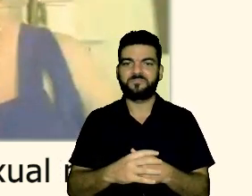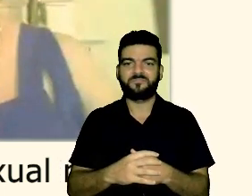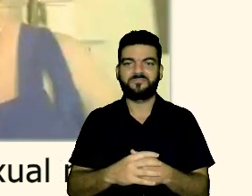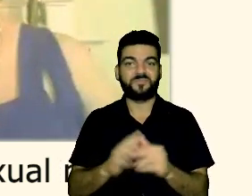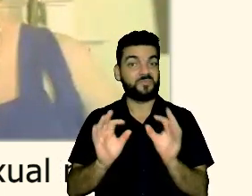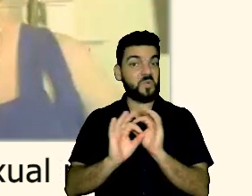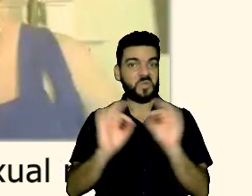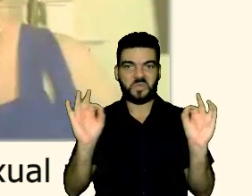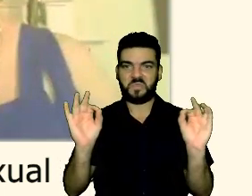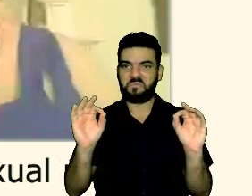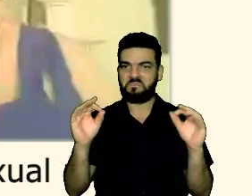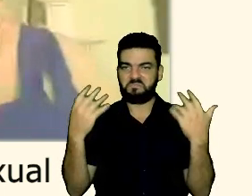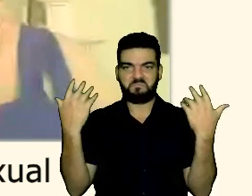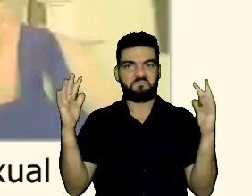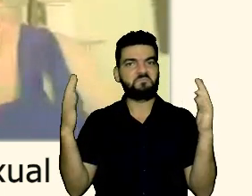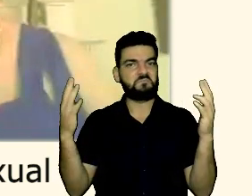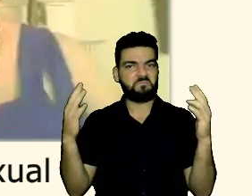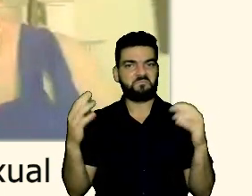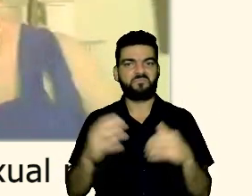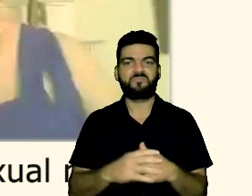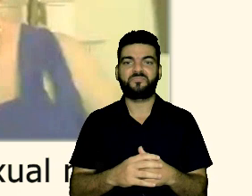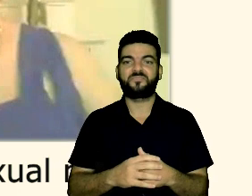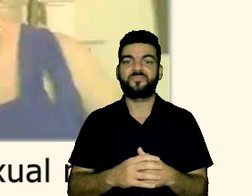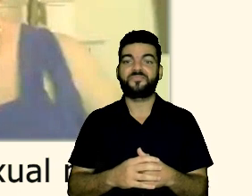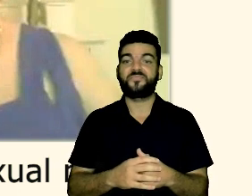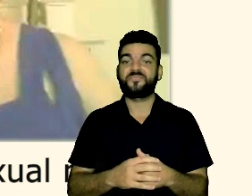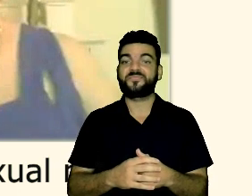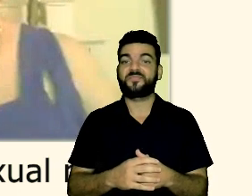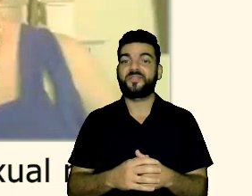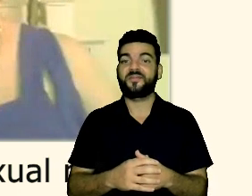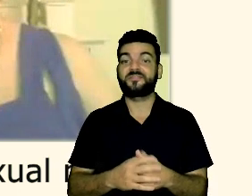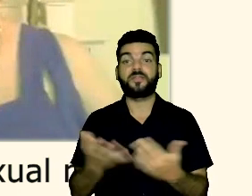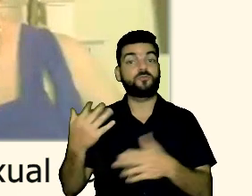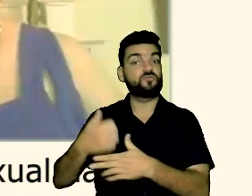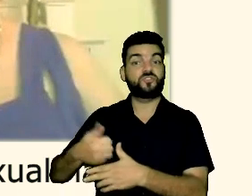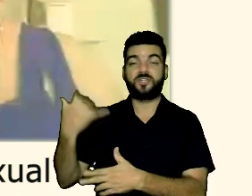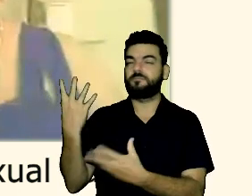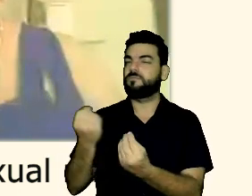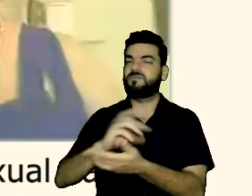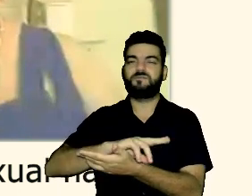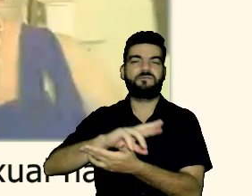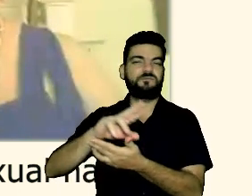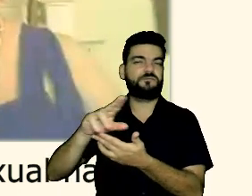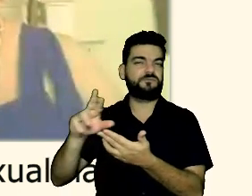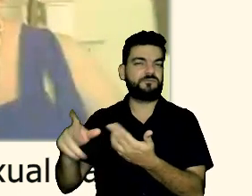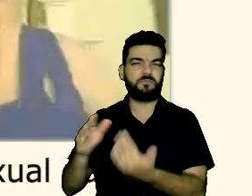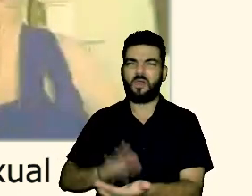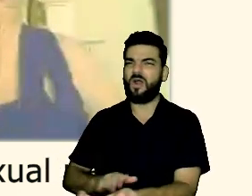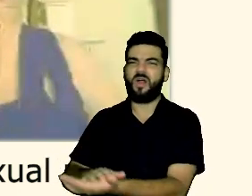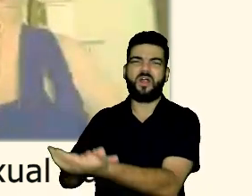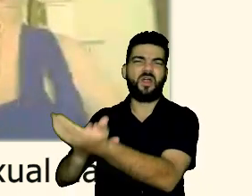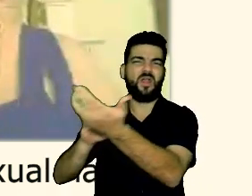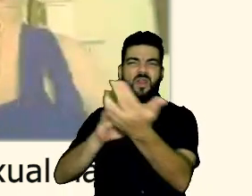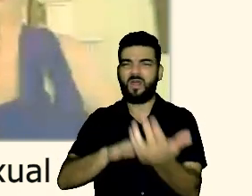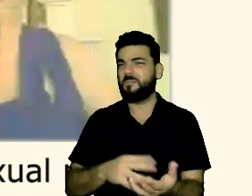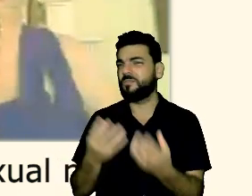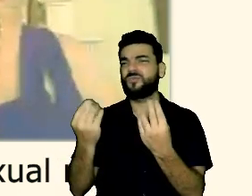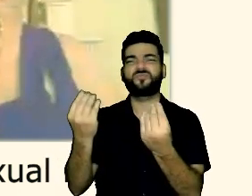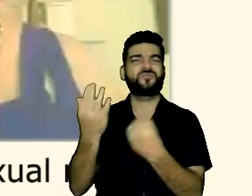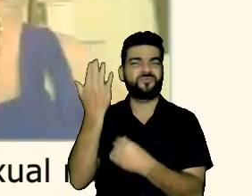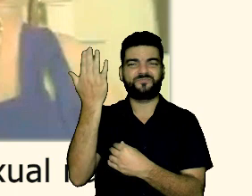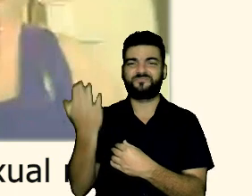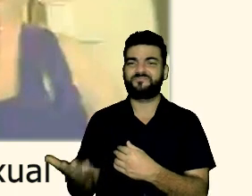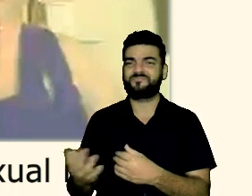conhecimento. Obrigada. Eu, nossa, é realmente assim, estou aqui, vou até passar, nós temos aqui no chat inúmeros,